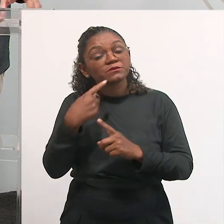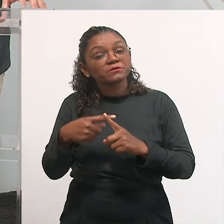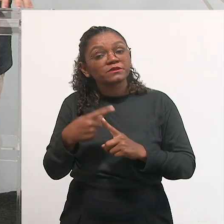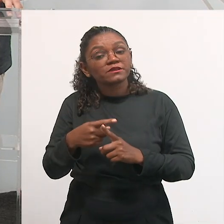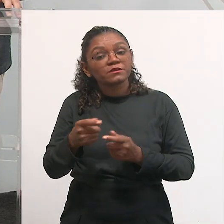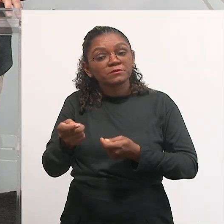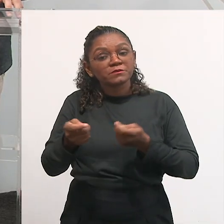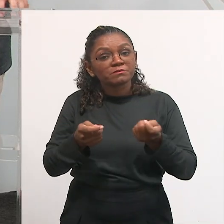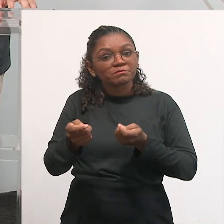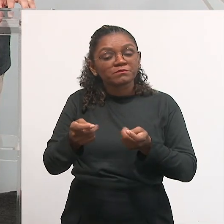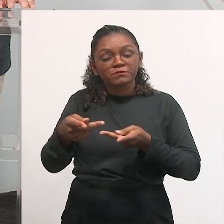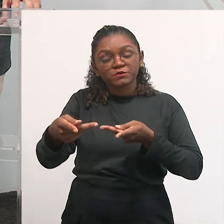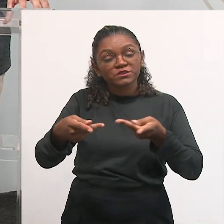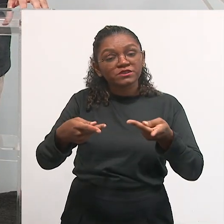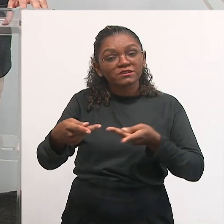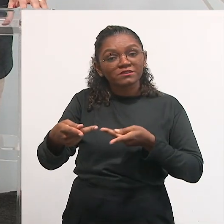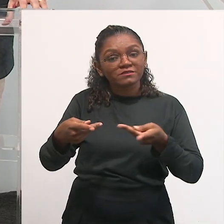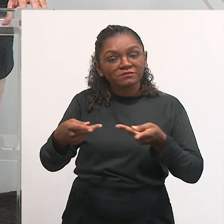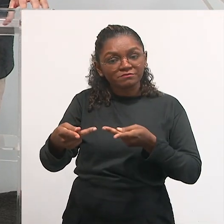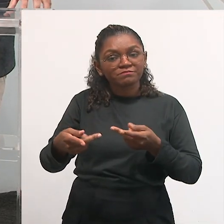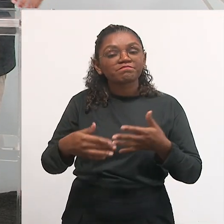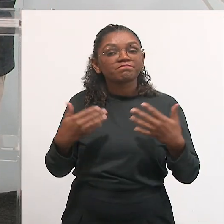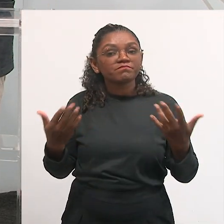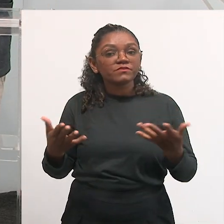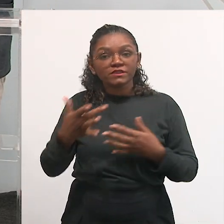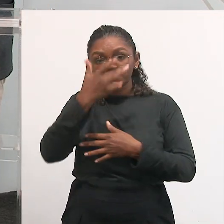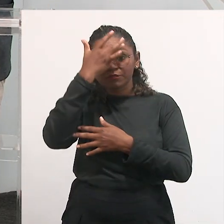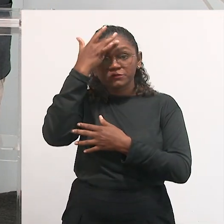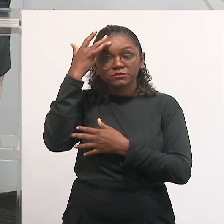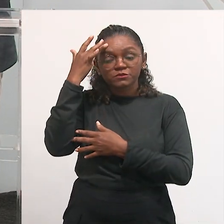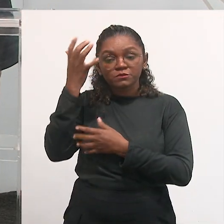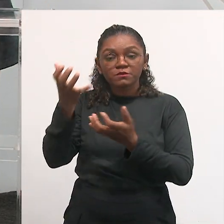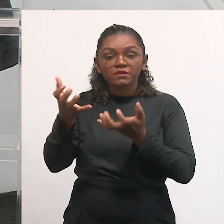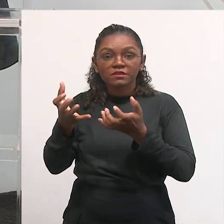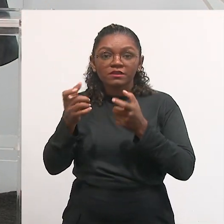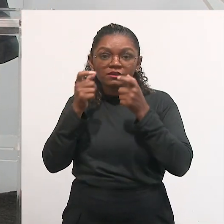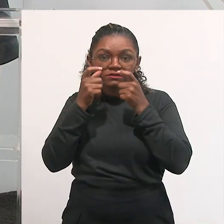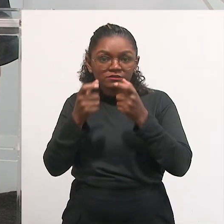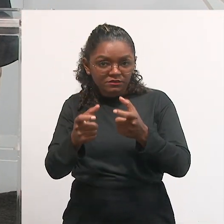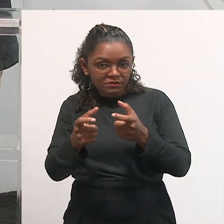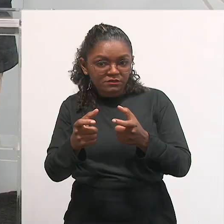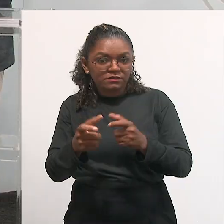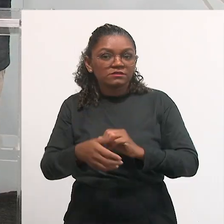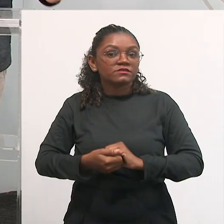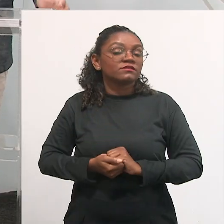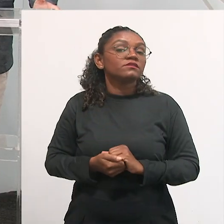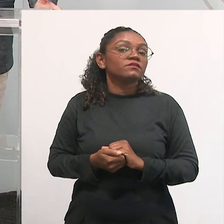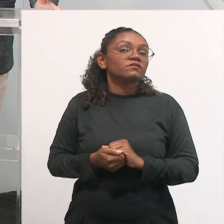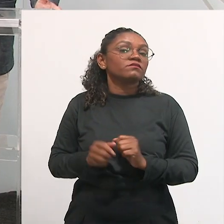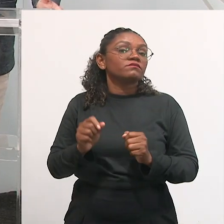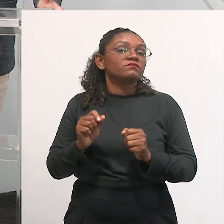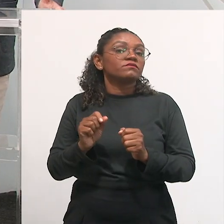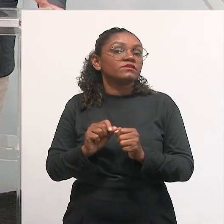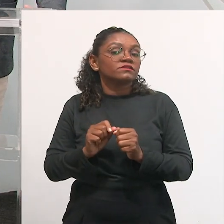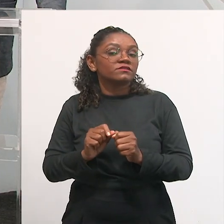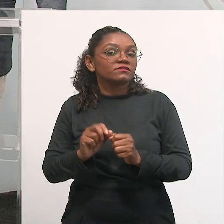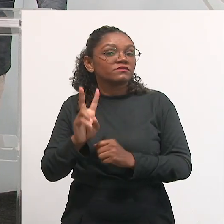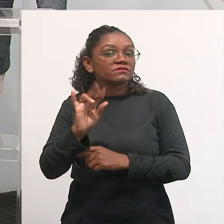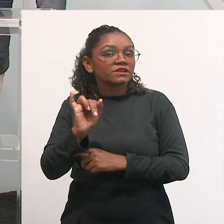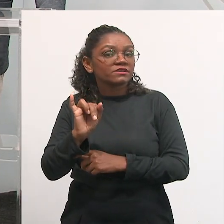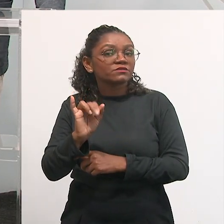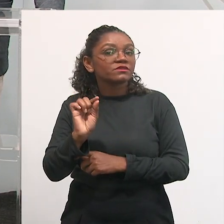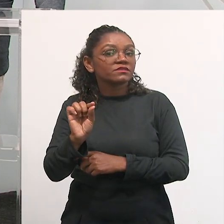E os stakeholders, as partes interessadas, as partes que você vai reportar o seu projeto, vão